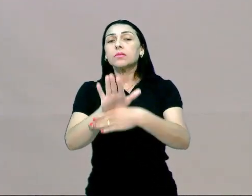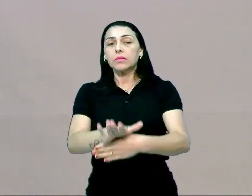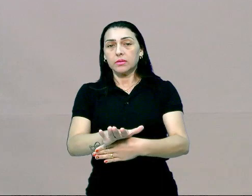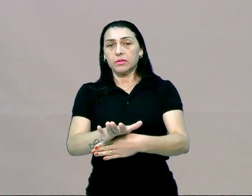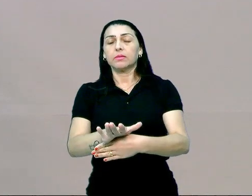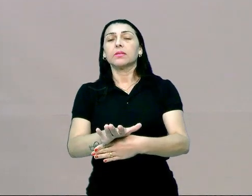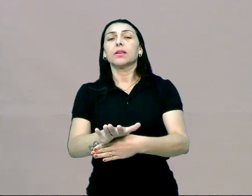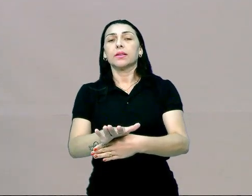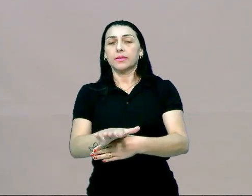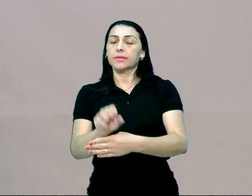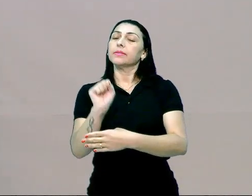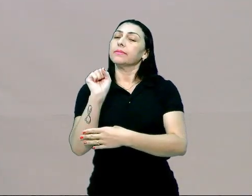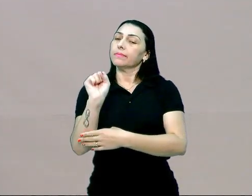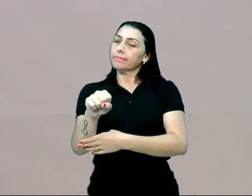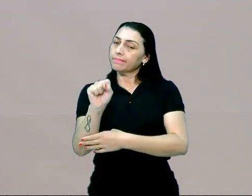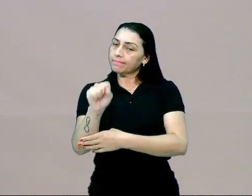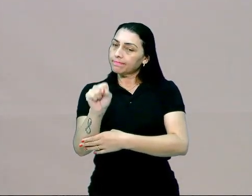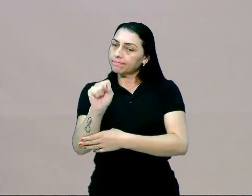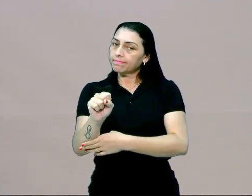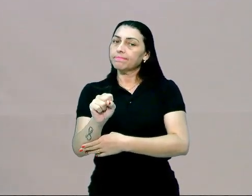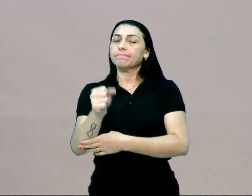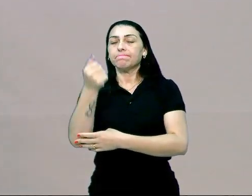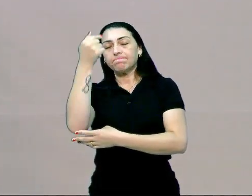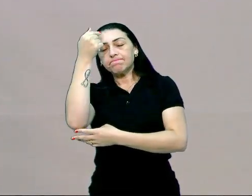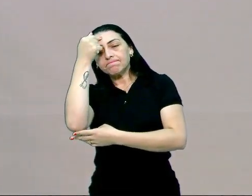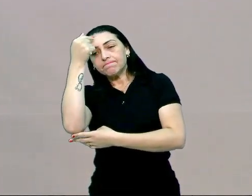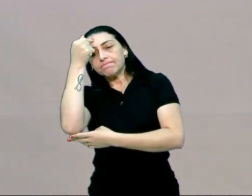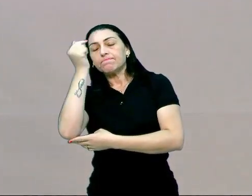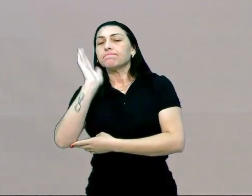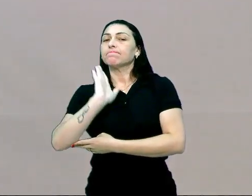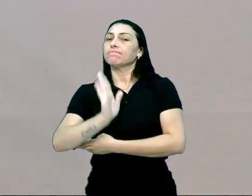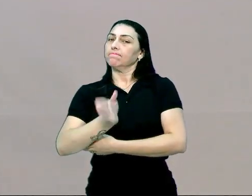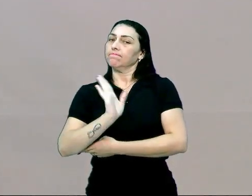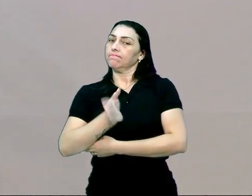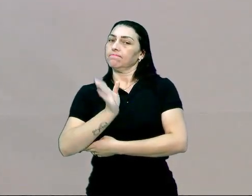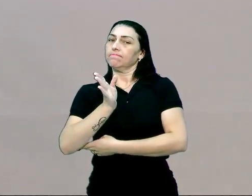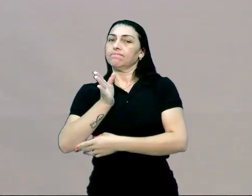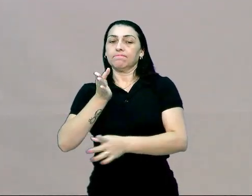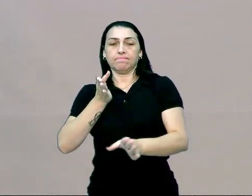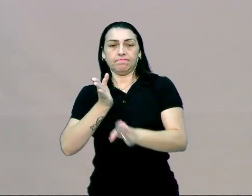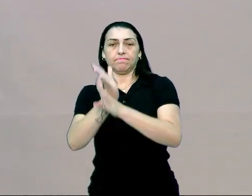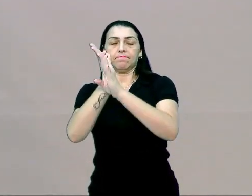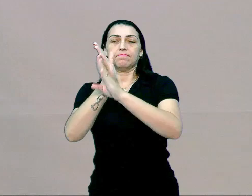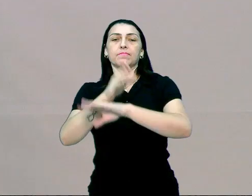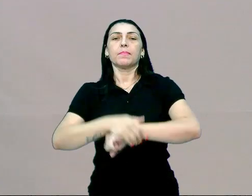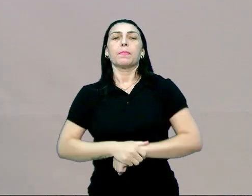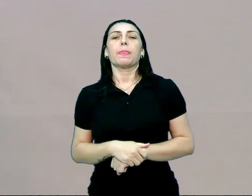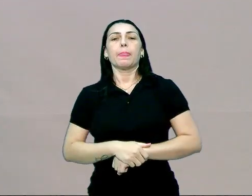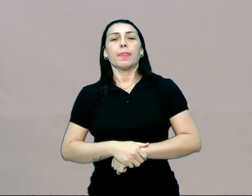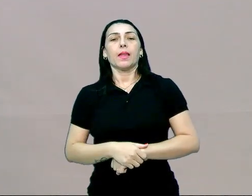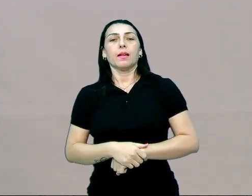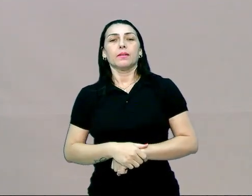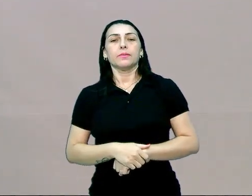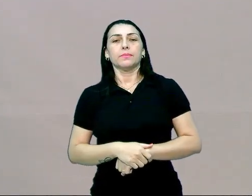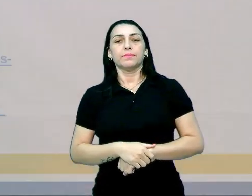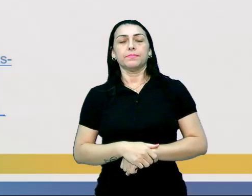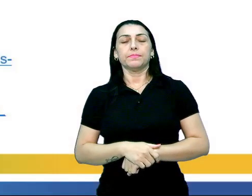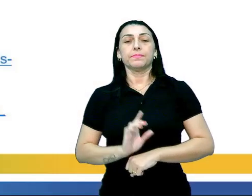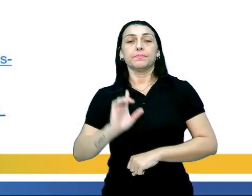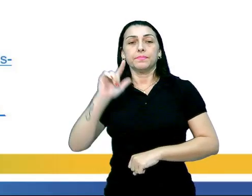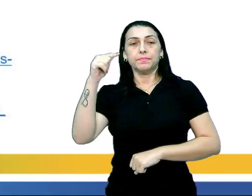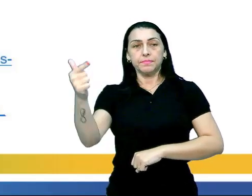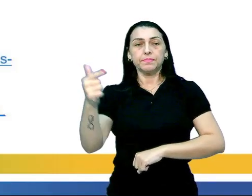sem sombra de dúvidas, nessa linha de raciocínio já podem vir a ser identificadas. Vamos avançar para mais